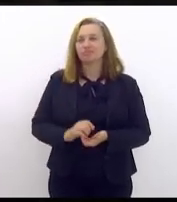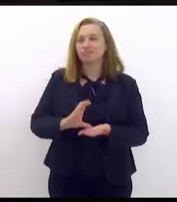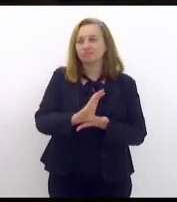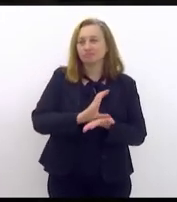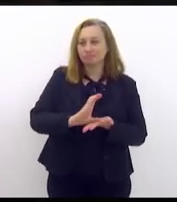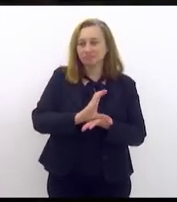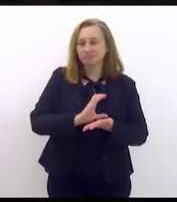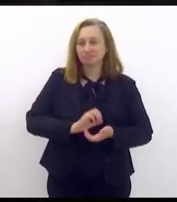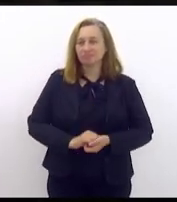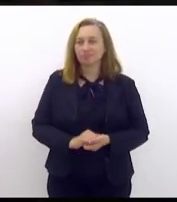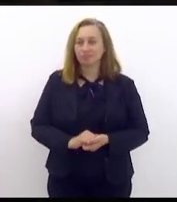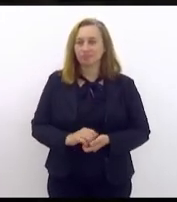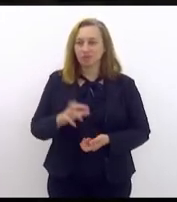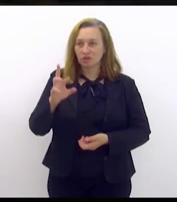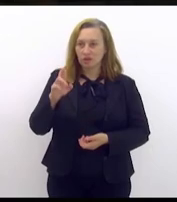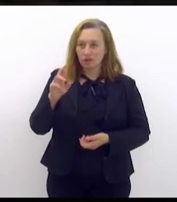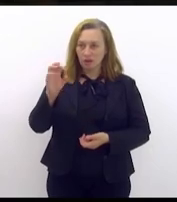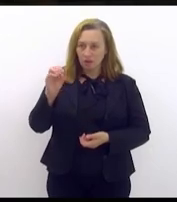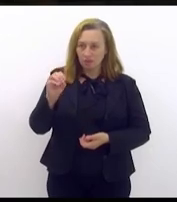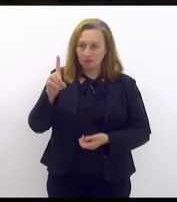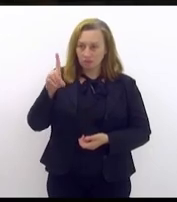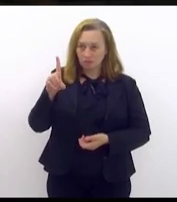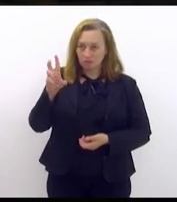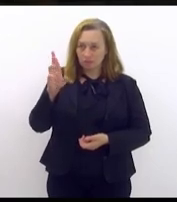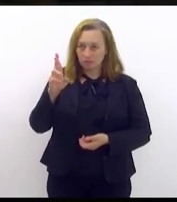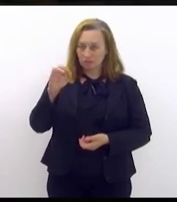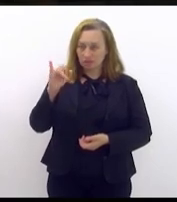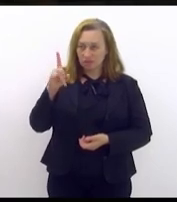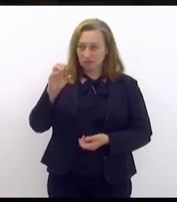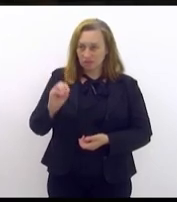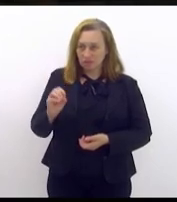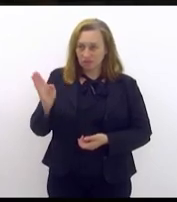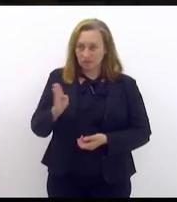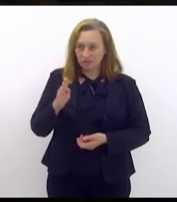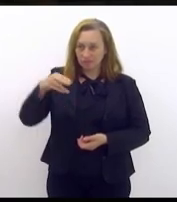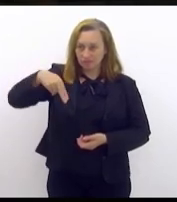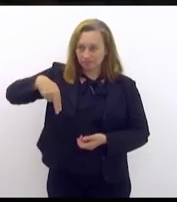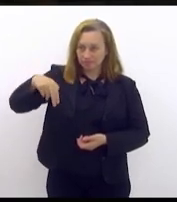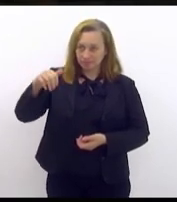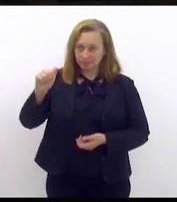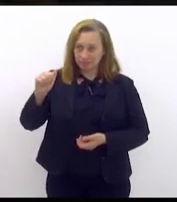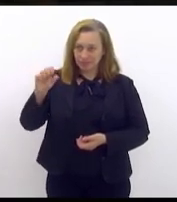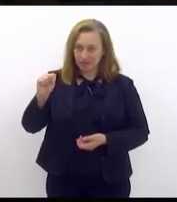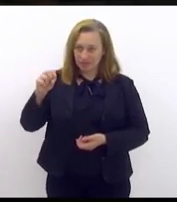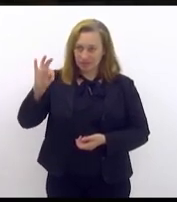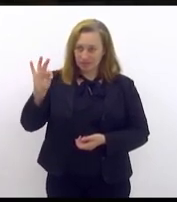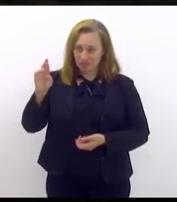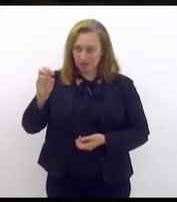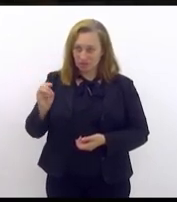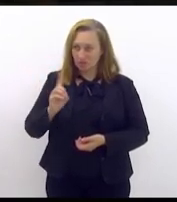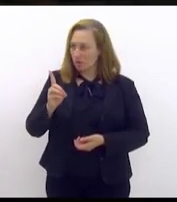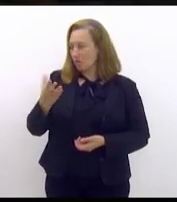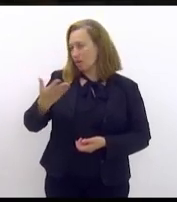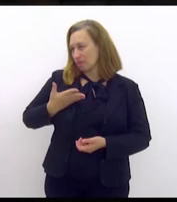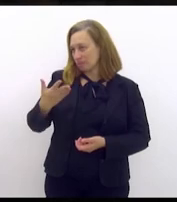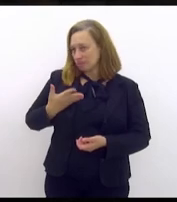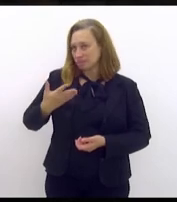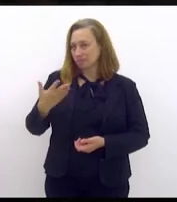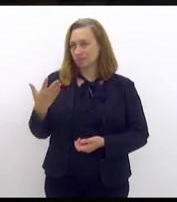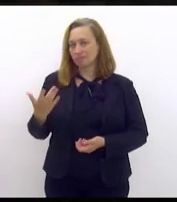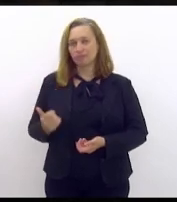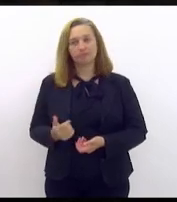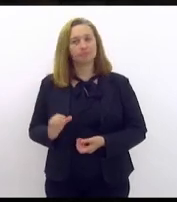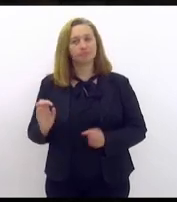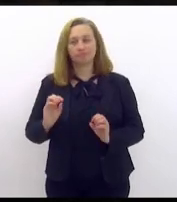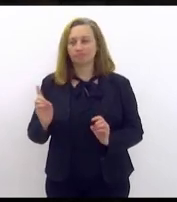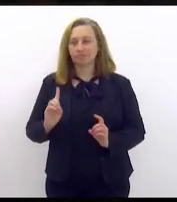conselheiro Rodrigo Nascimento, que não é meu amigo, não é meu colega de